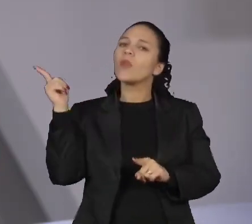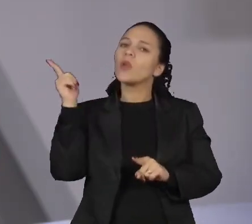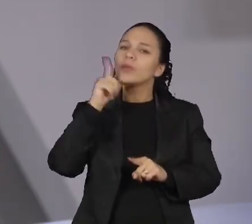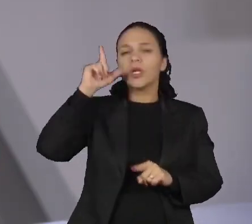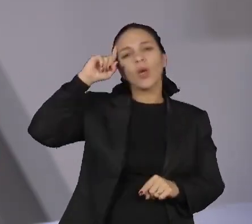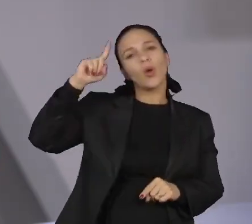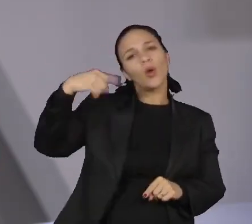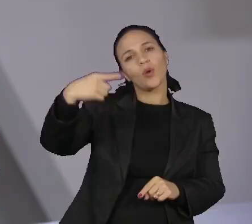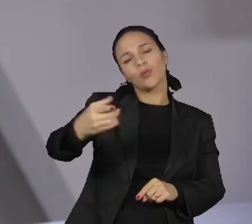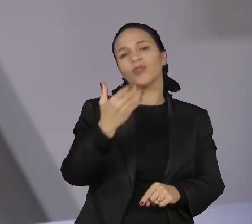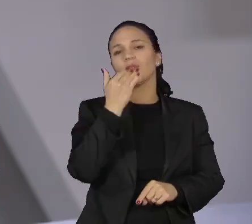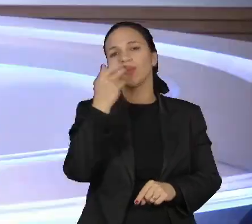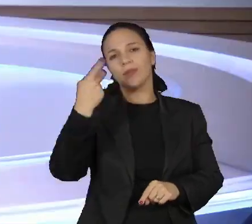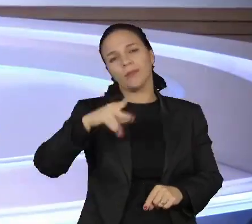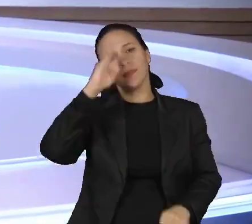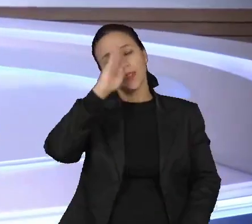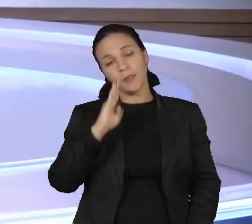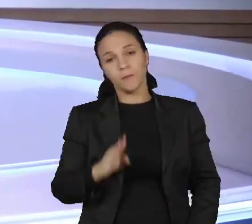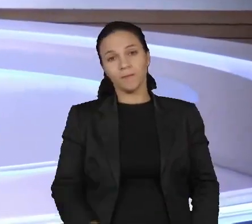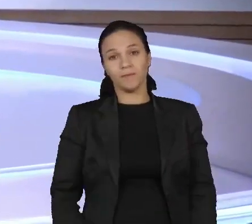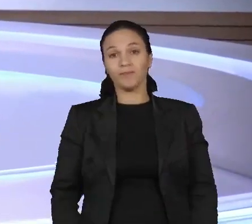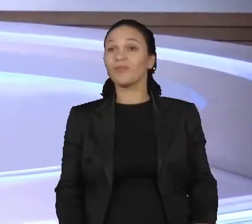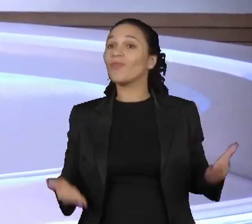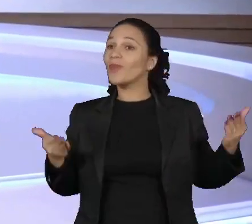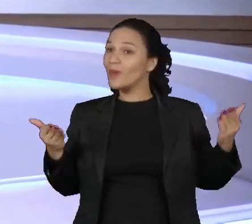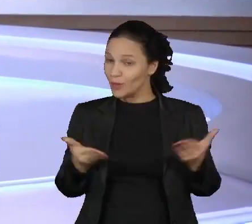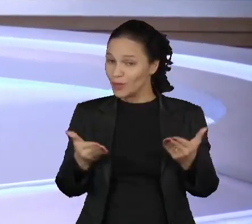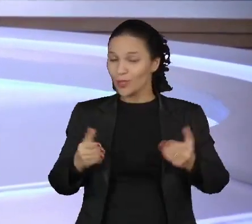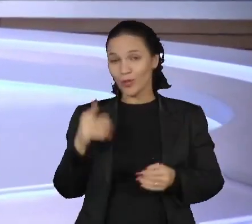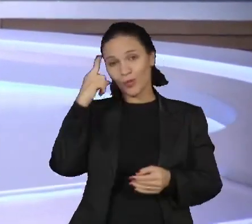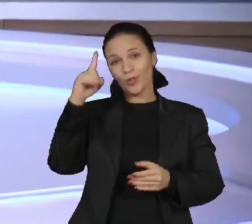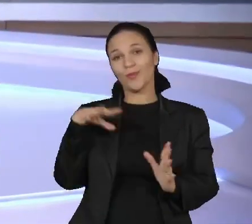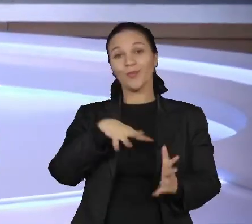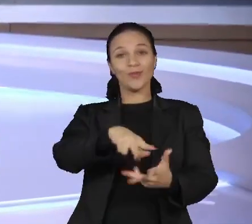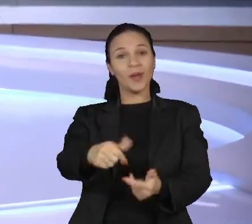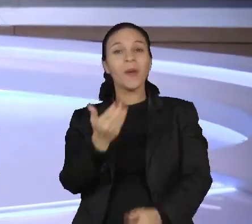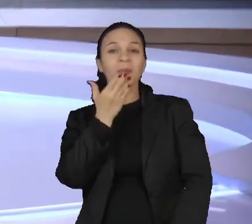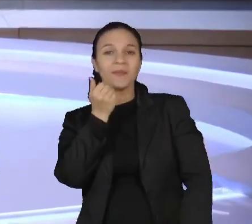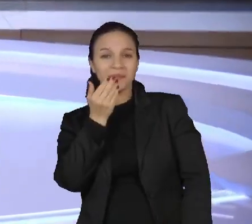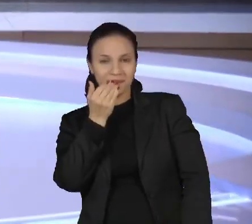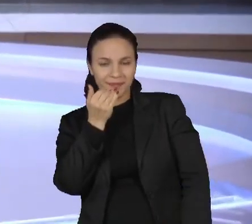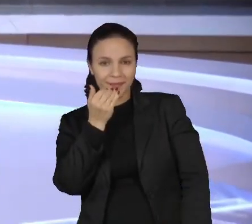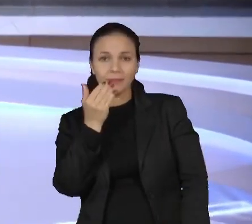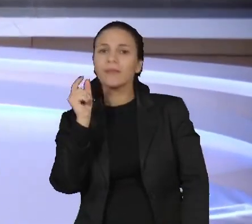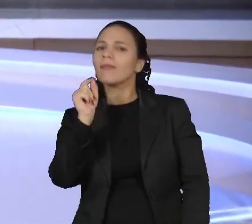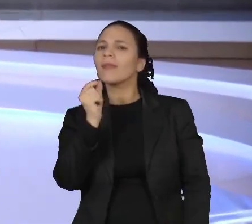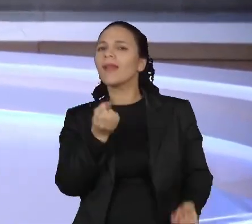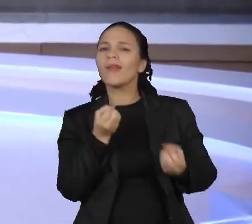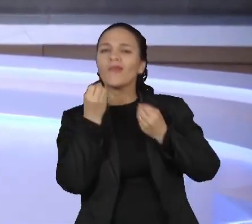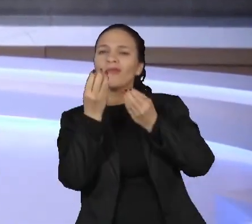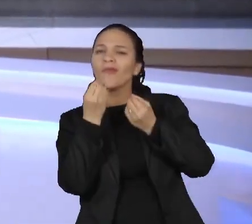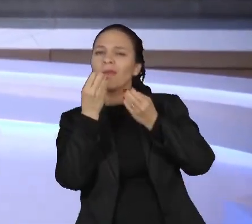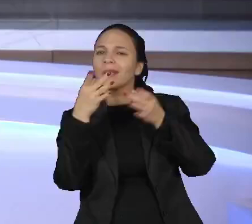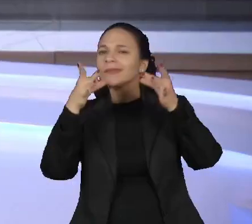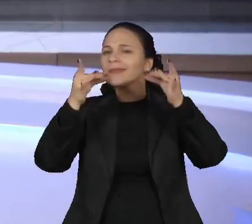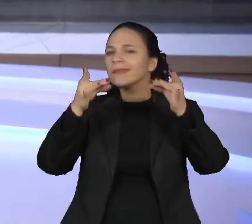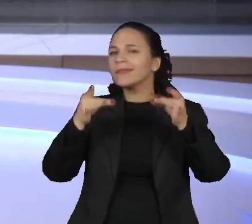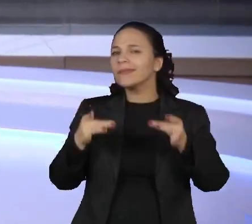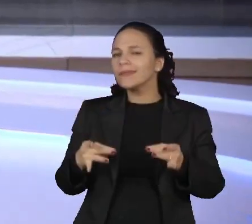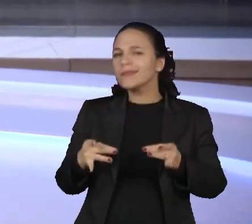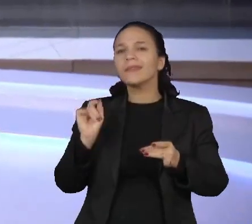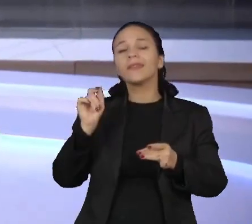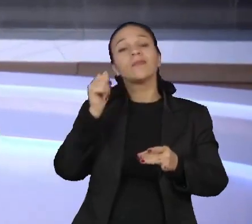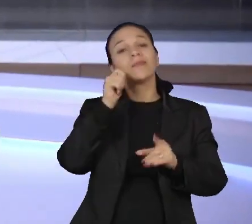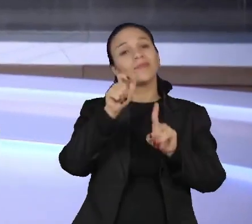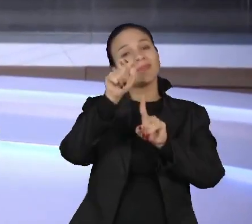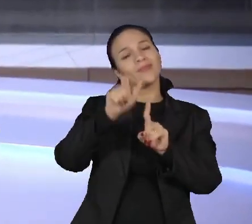rotina alimentar do brasileiro. Hoje é o Dia Mundial da Alimentação. E quem nos traz mais informações sobre este assunto é